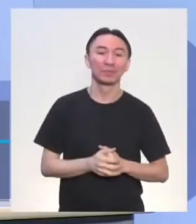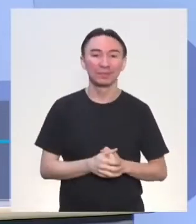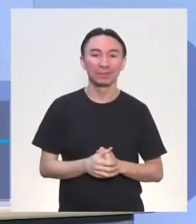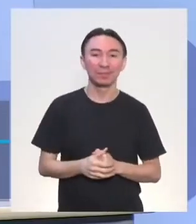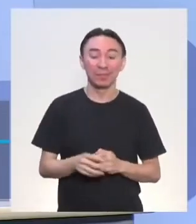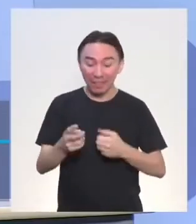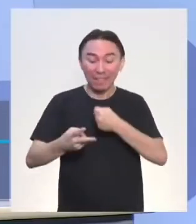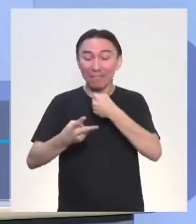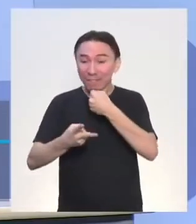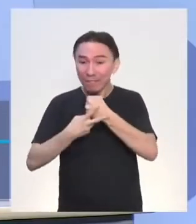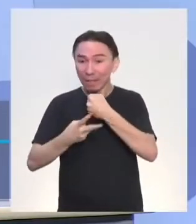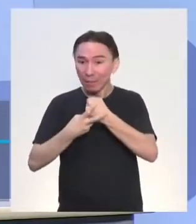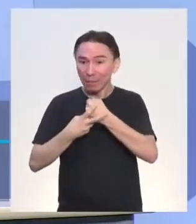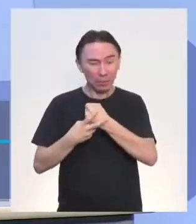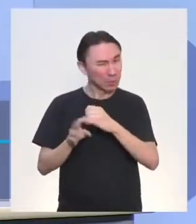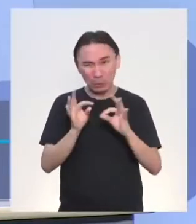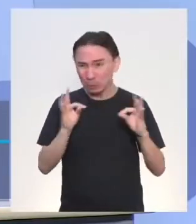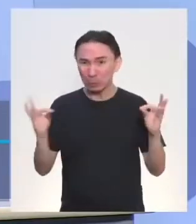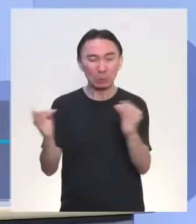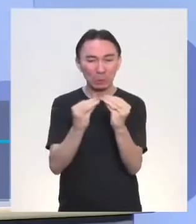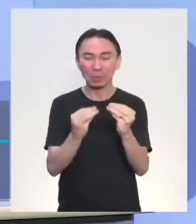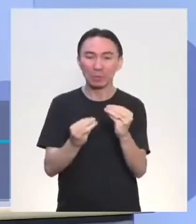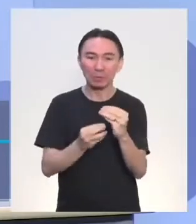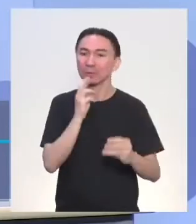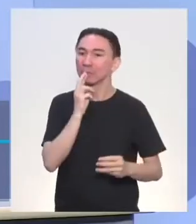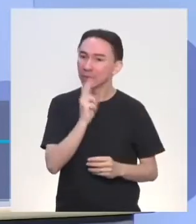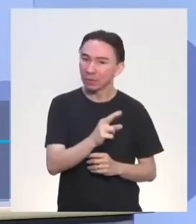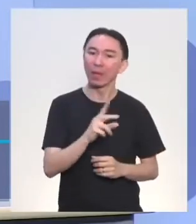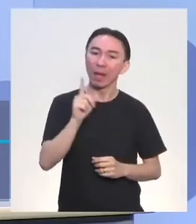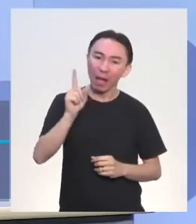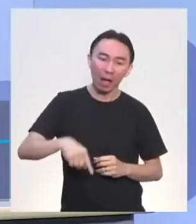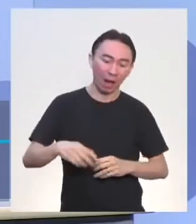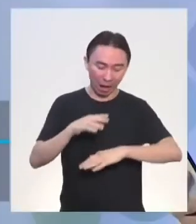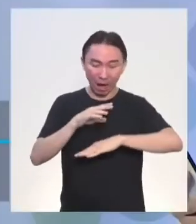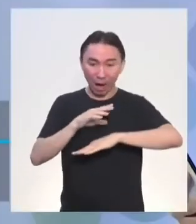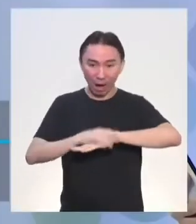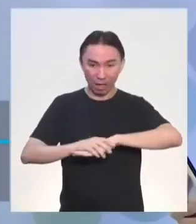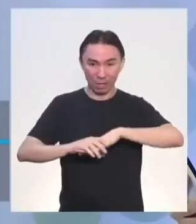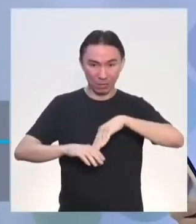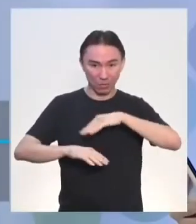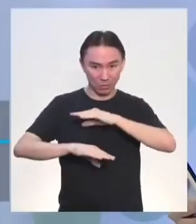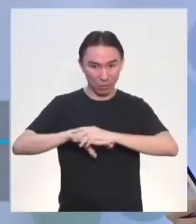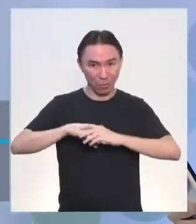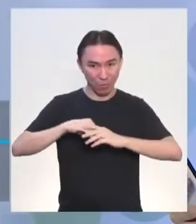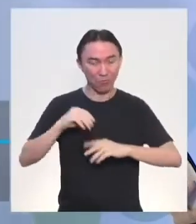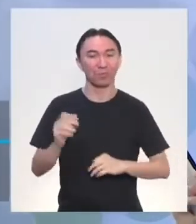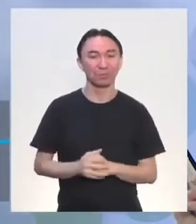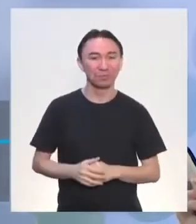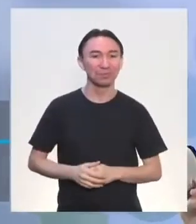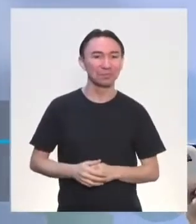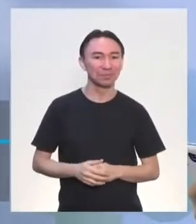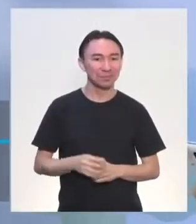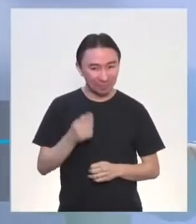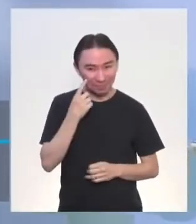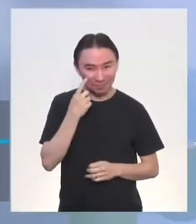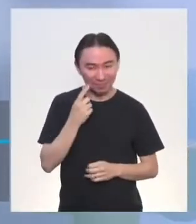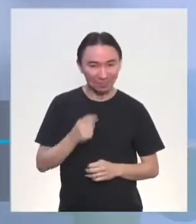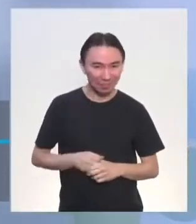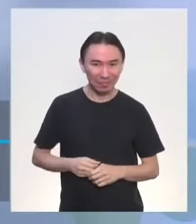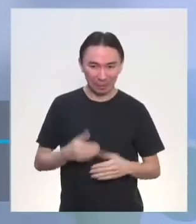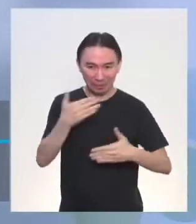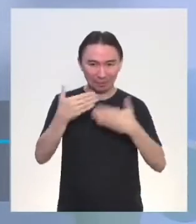todos, viu, Andréia, colocaram como ação. Tá? Então, vamos lá. Pode voltar para mim? Pode colocar o